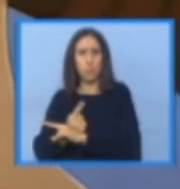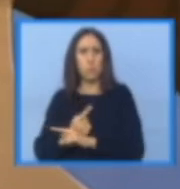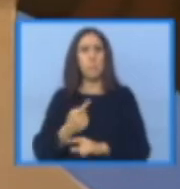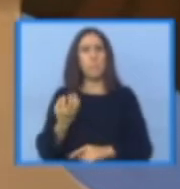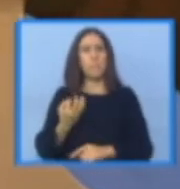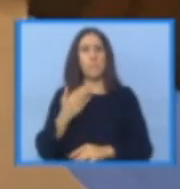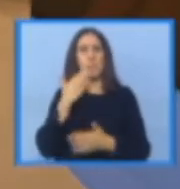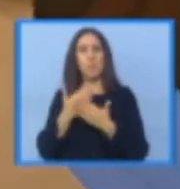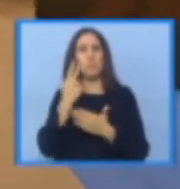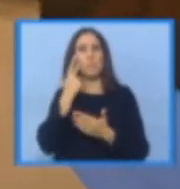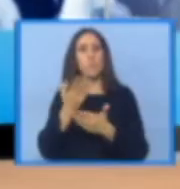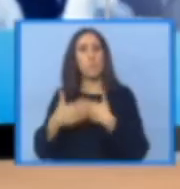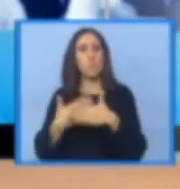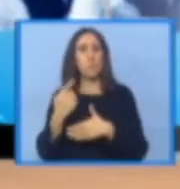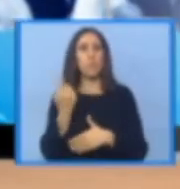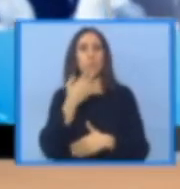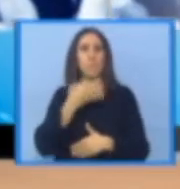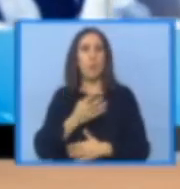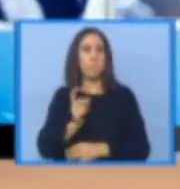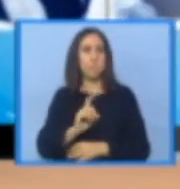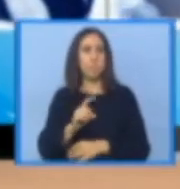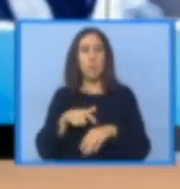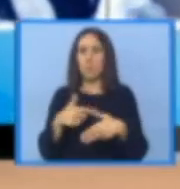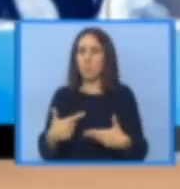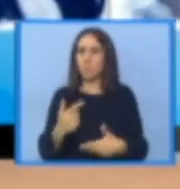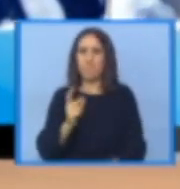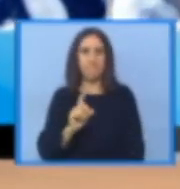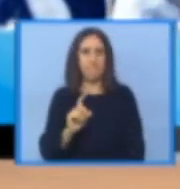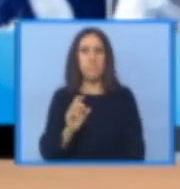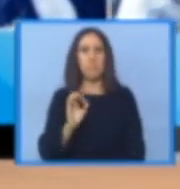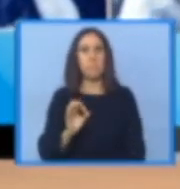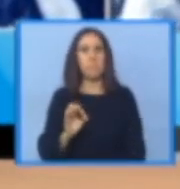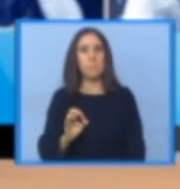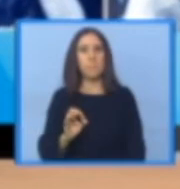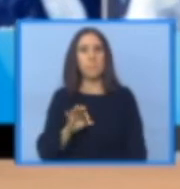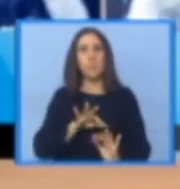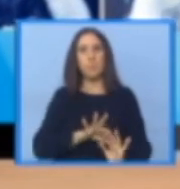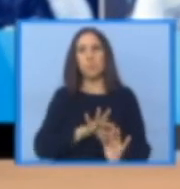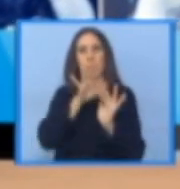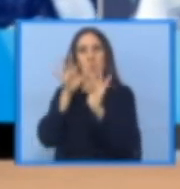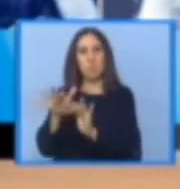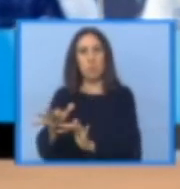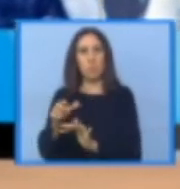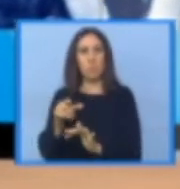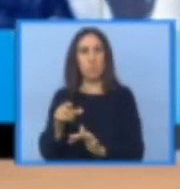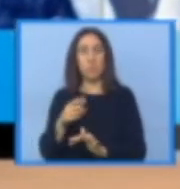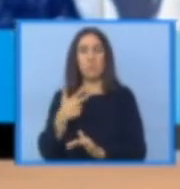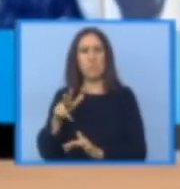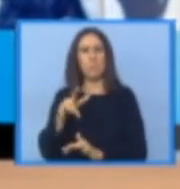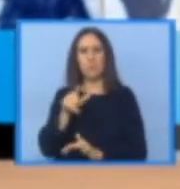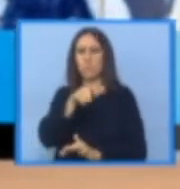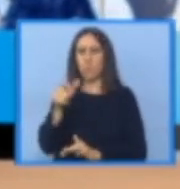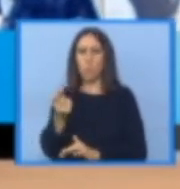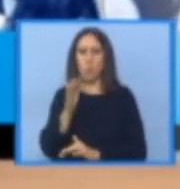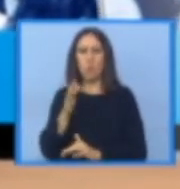possam continuar a sobreviver, porque nem todos não conseguimos neste momento fazer esta deslocação desta quase 100 mil pessoas que